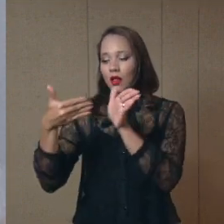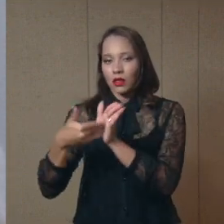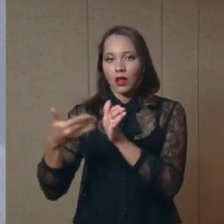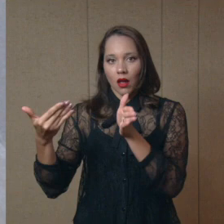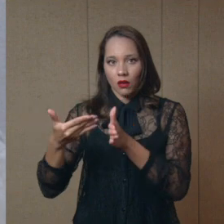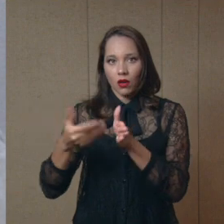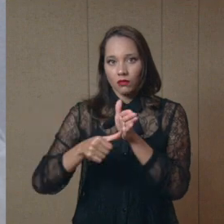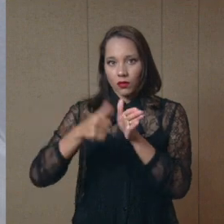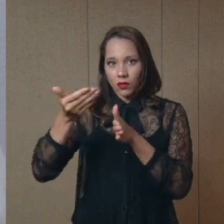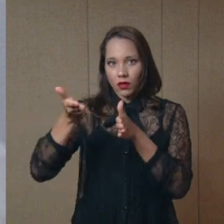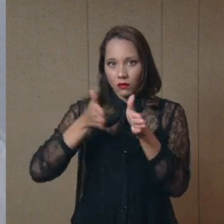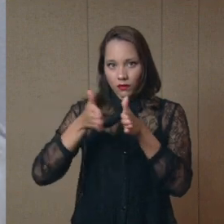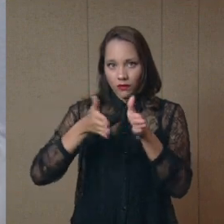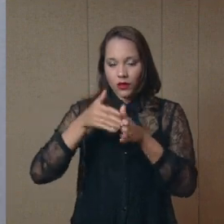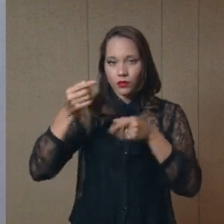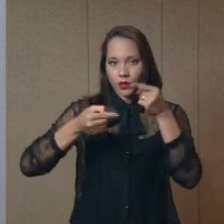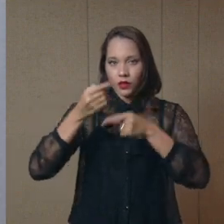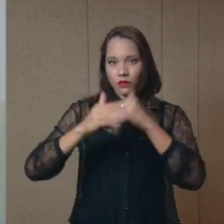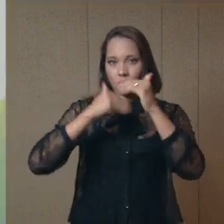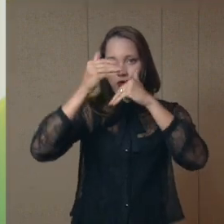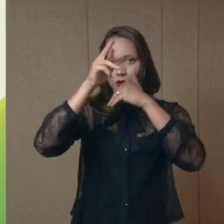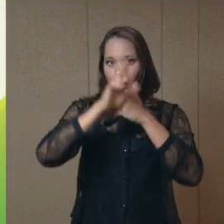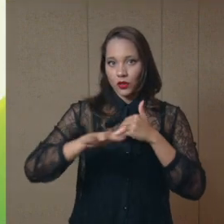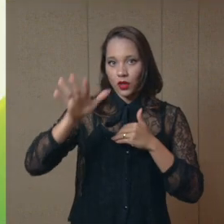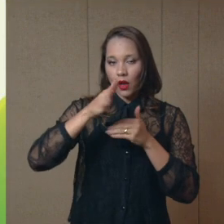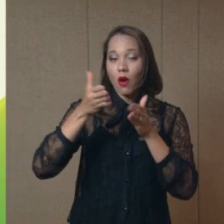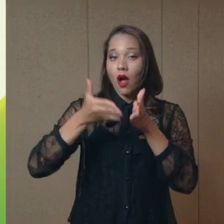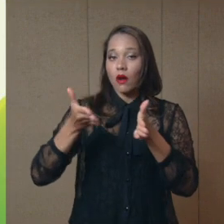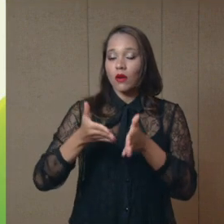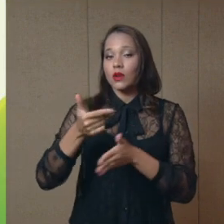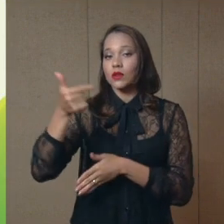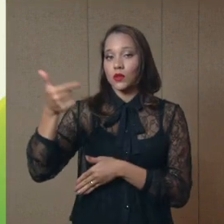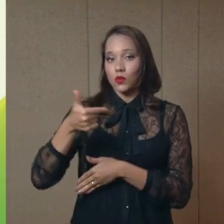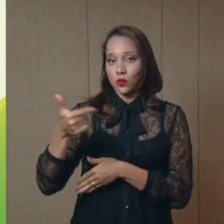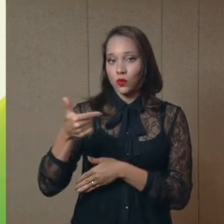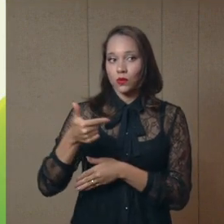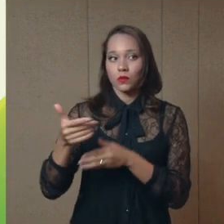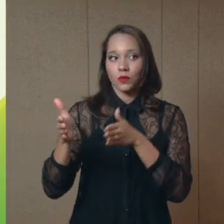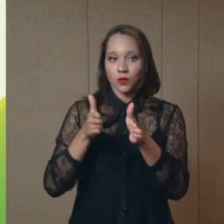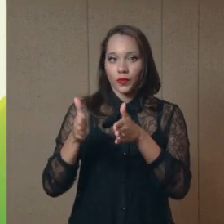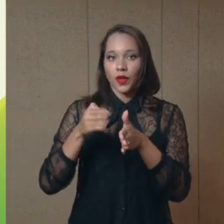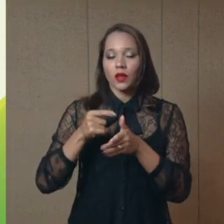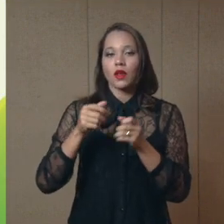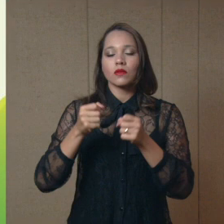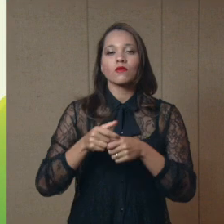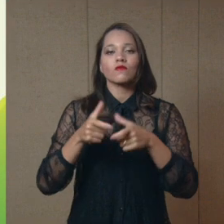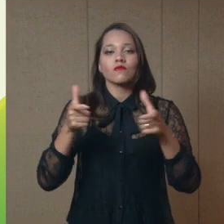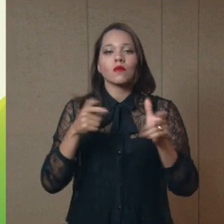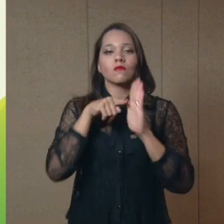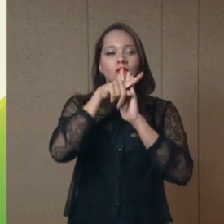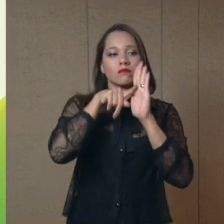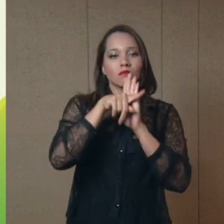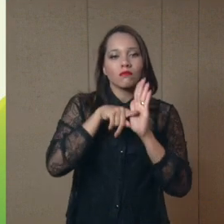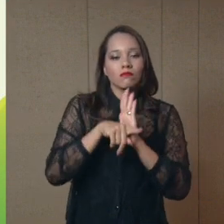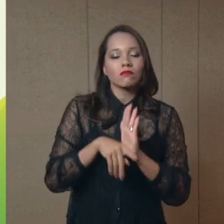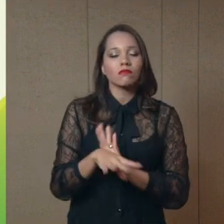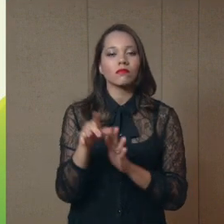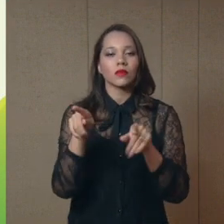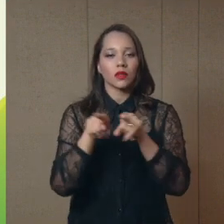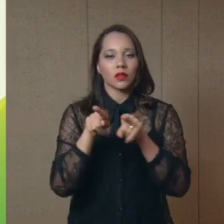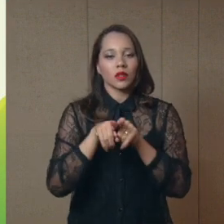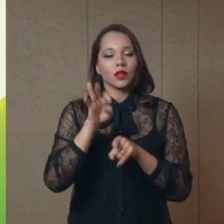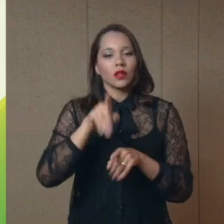primeira fase da política de desenvolvimento regional e agora com o segundo momento depois de uma ampla consulta também a